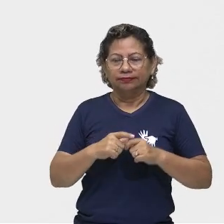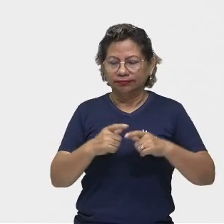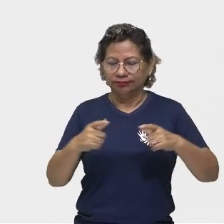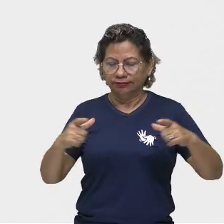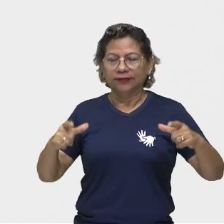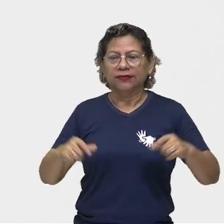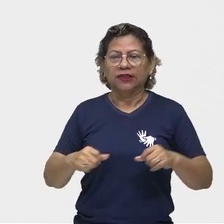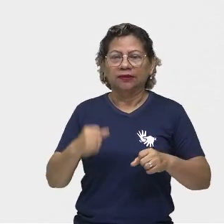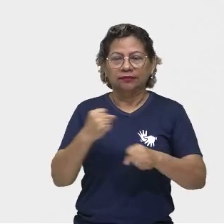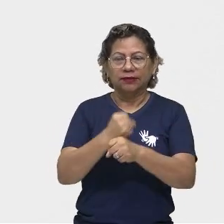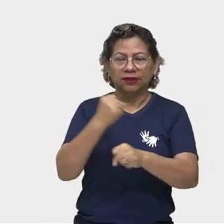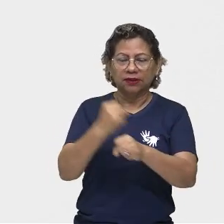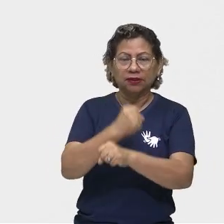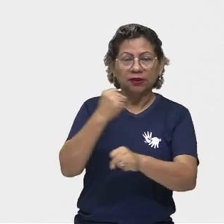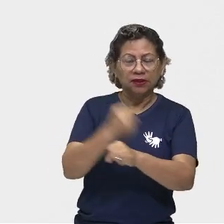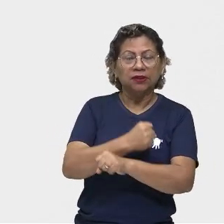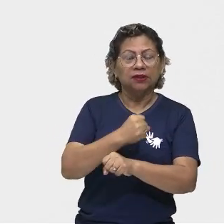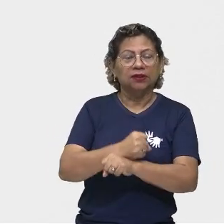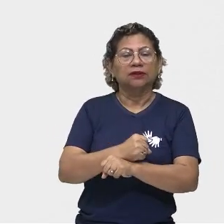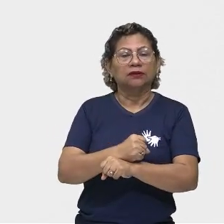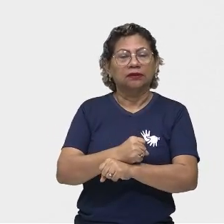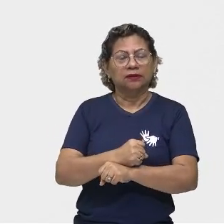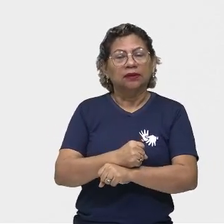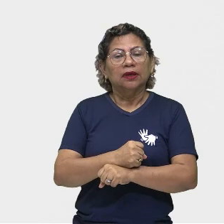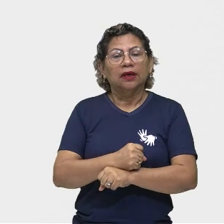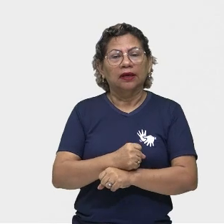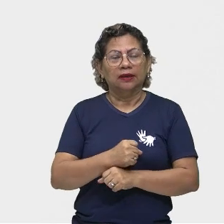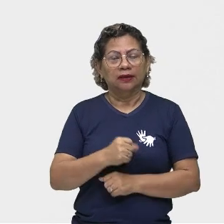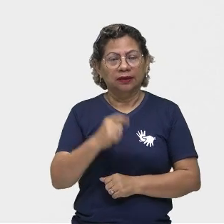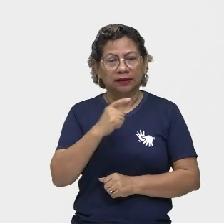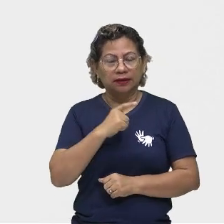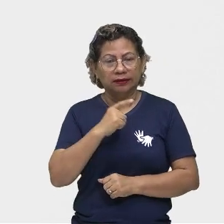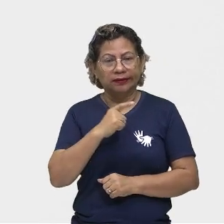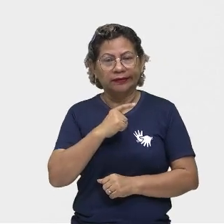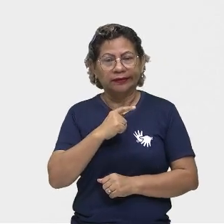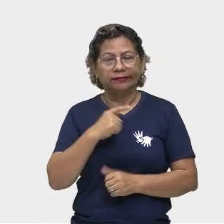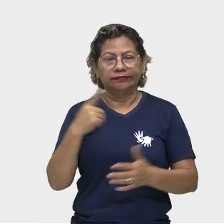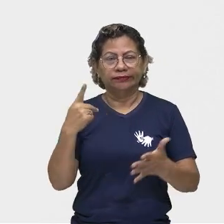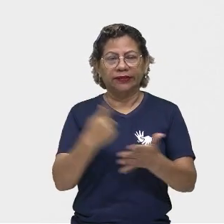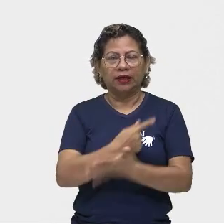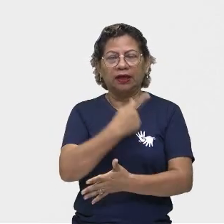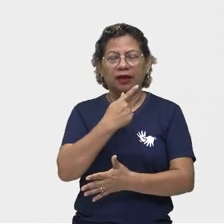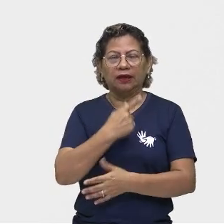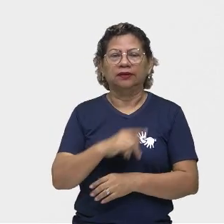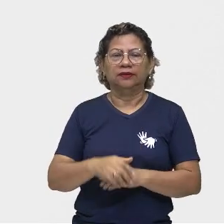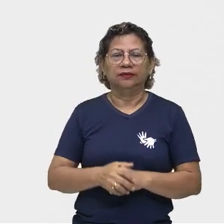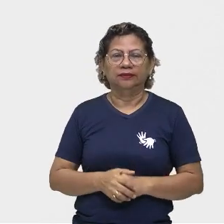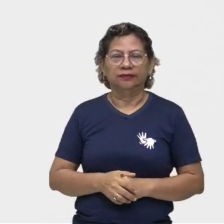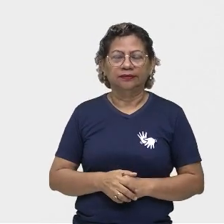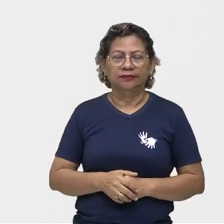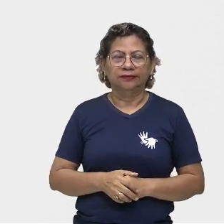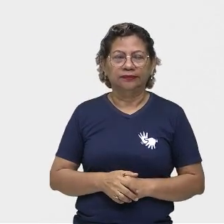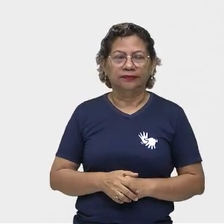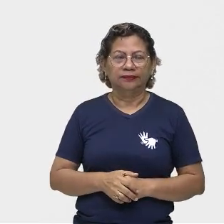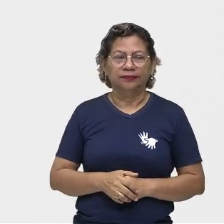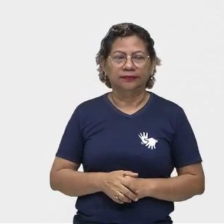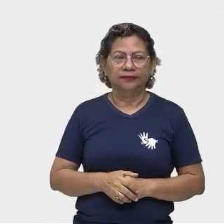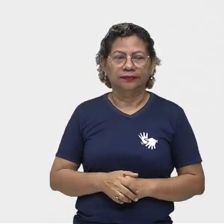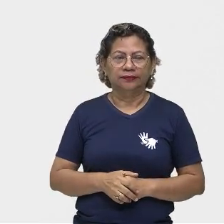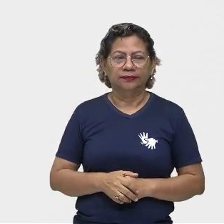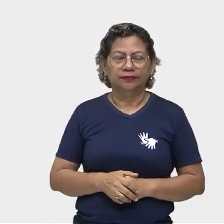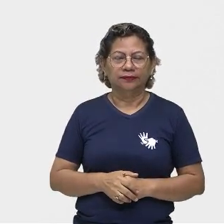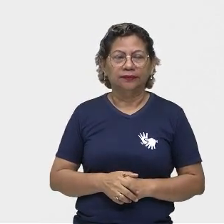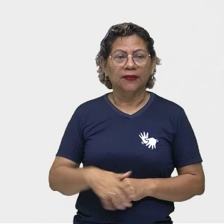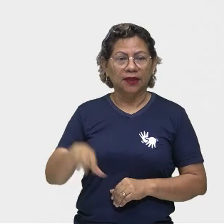construção, sendo então uma vantagem apontada erroneamente, Então essa não é uma vantagem. E a alternativa